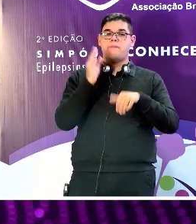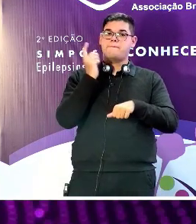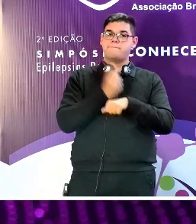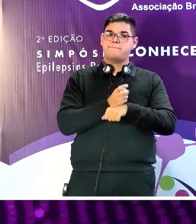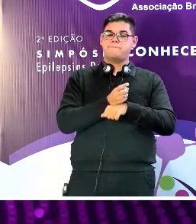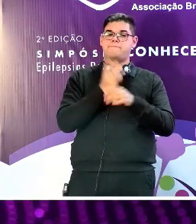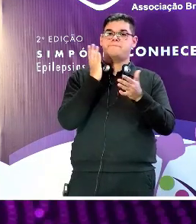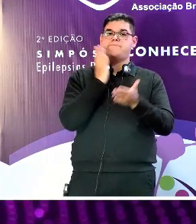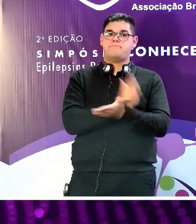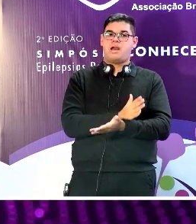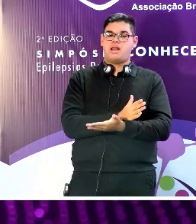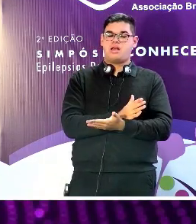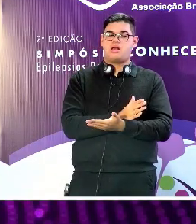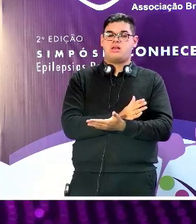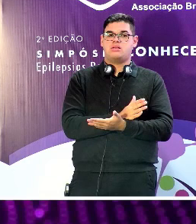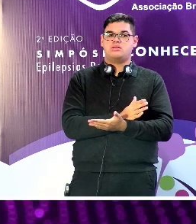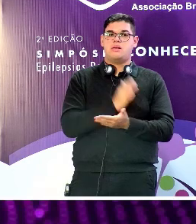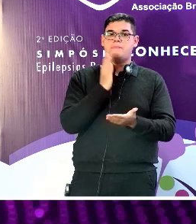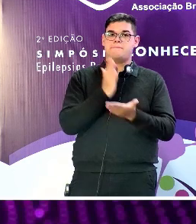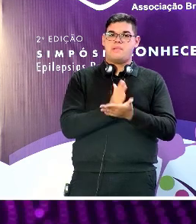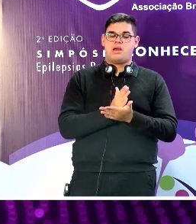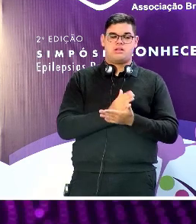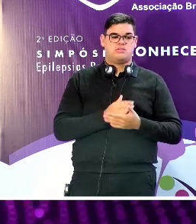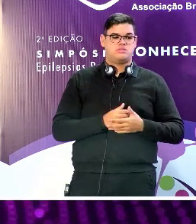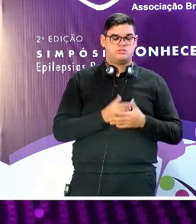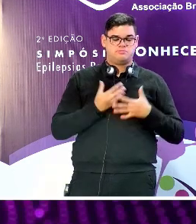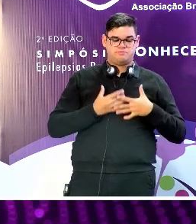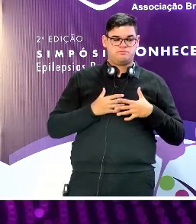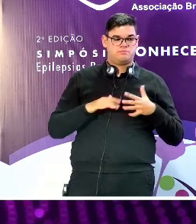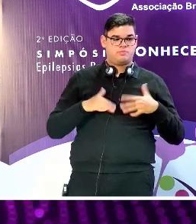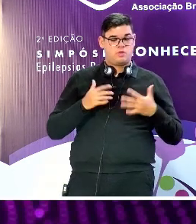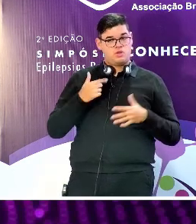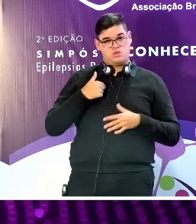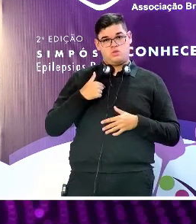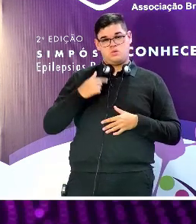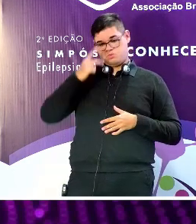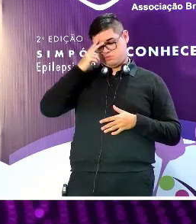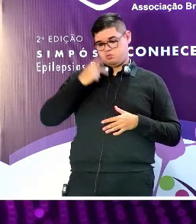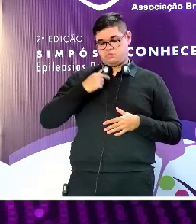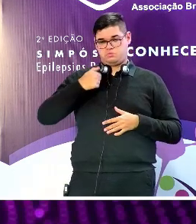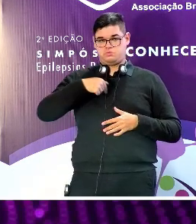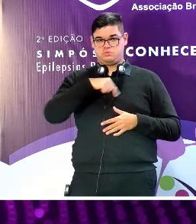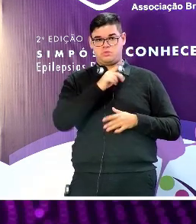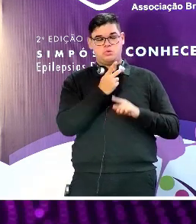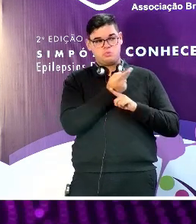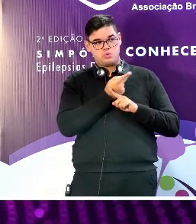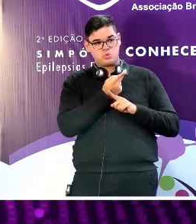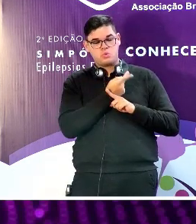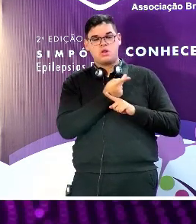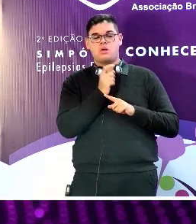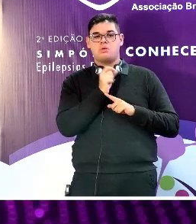tem uma riqueza grande. Então, eu fui atrás desse peptídeo neuroativo,